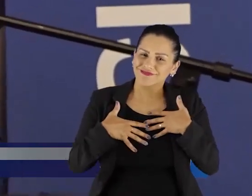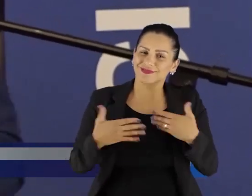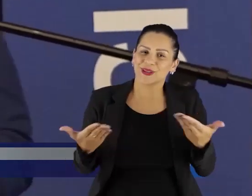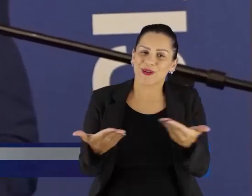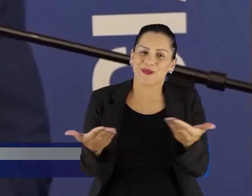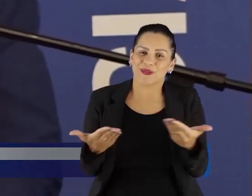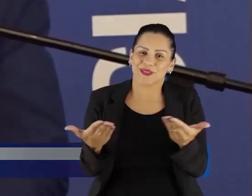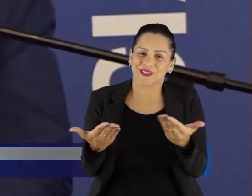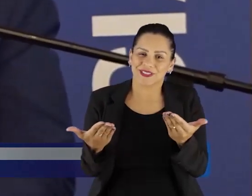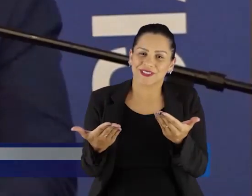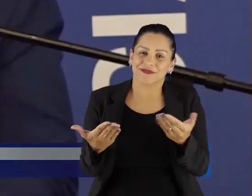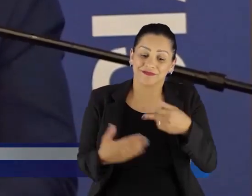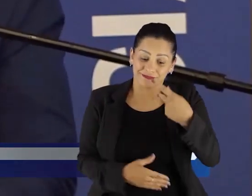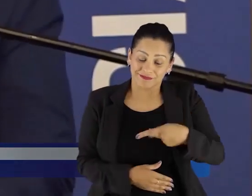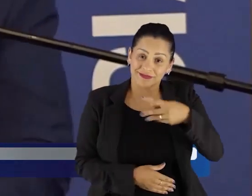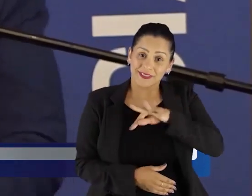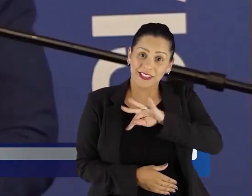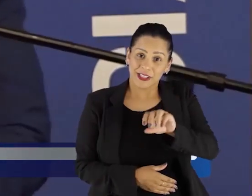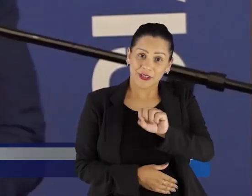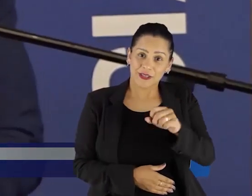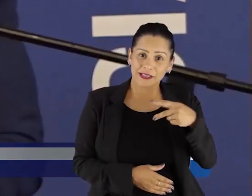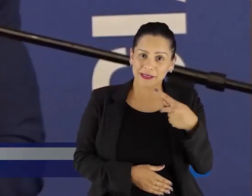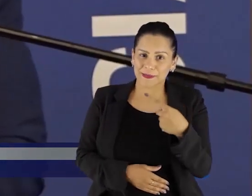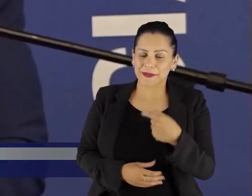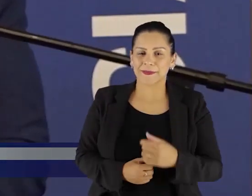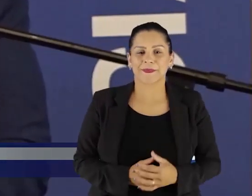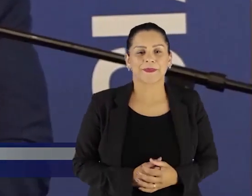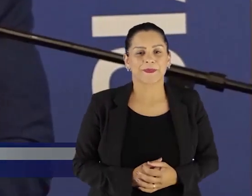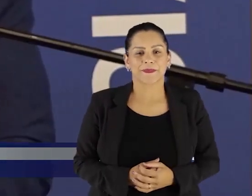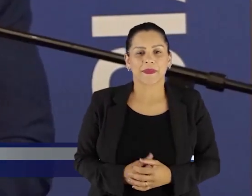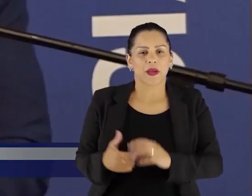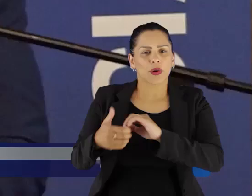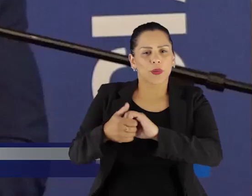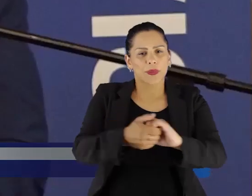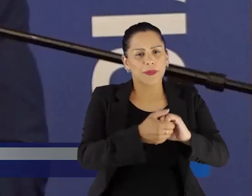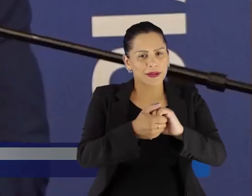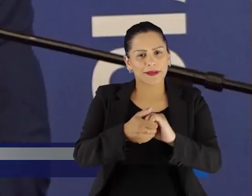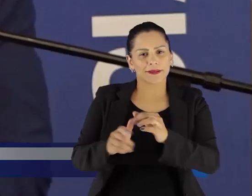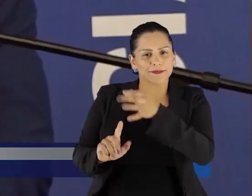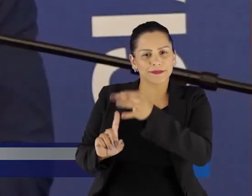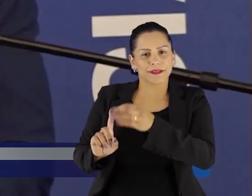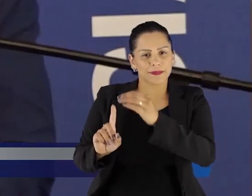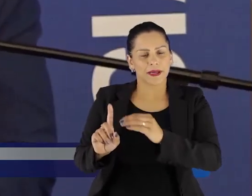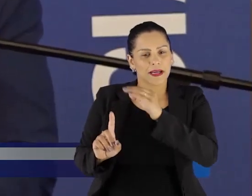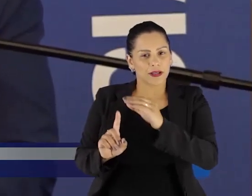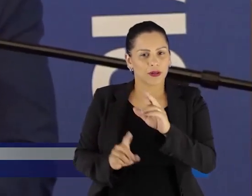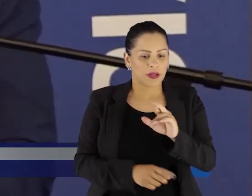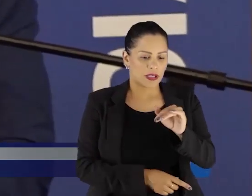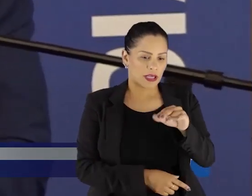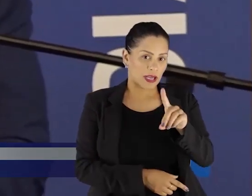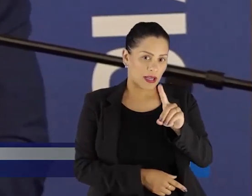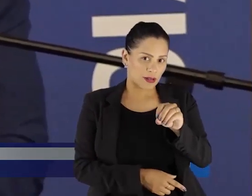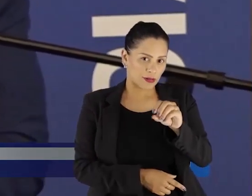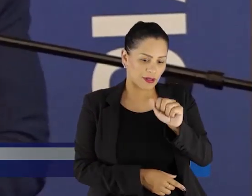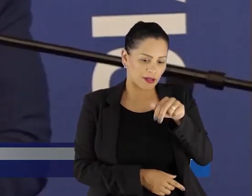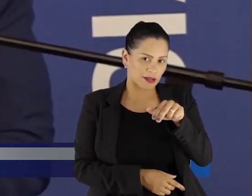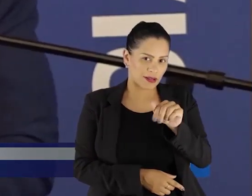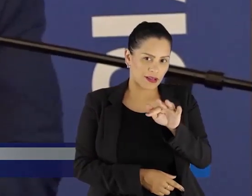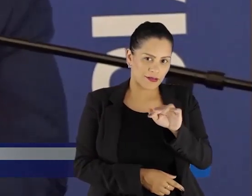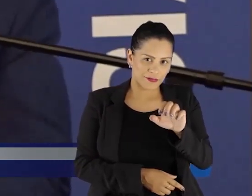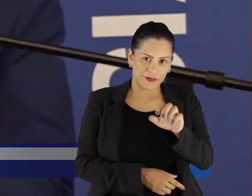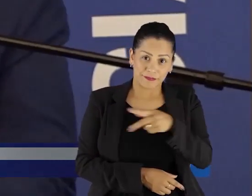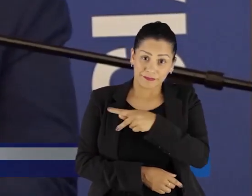aqui no tribunal de justiça complementar o desembargador Ricardo Mair anafe